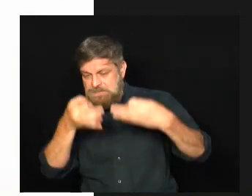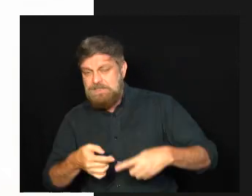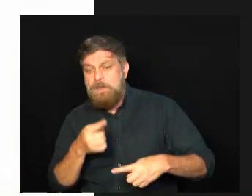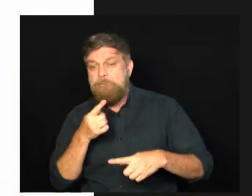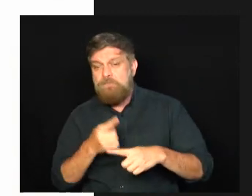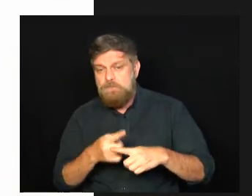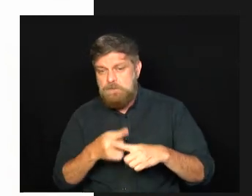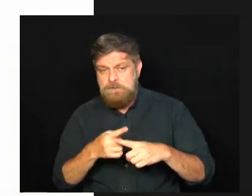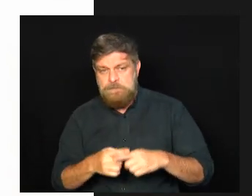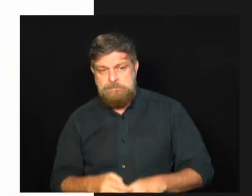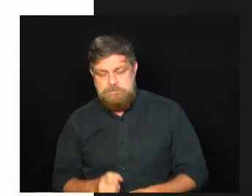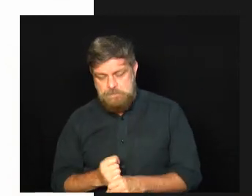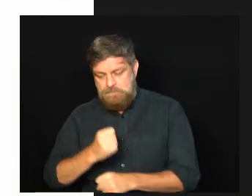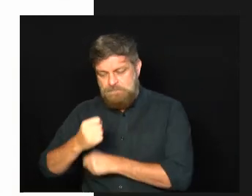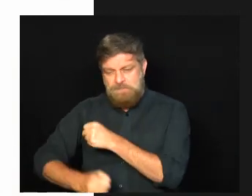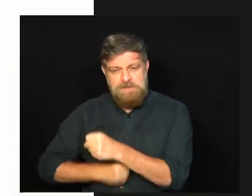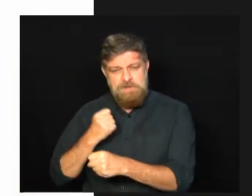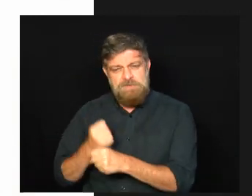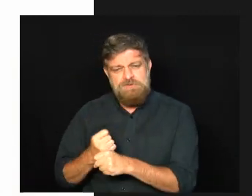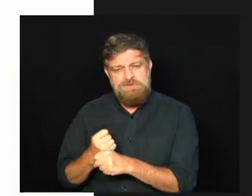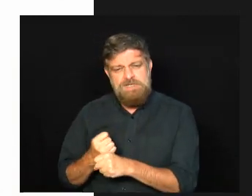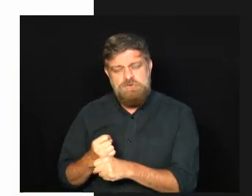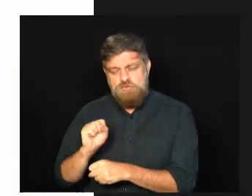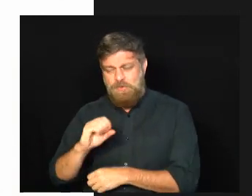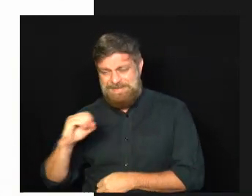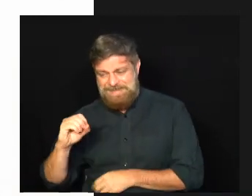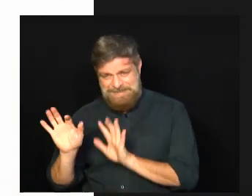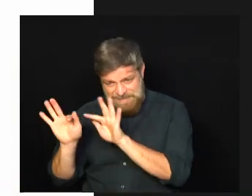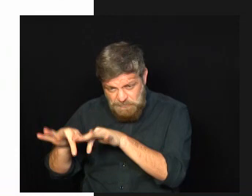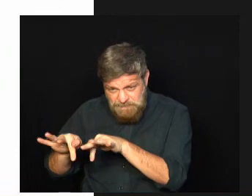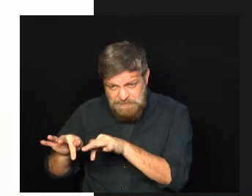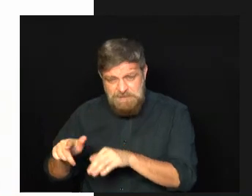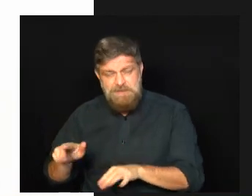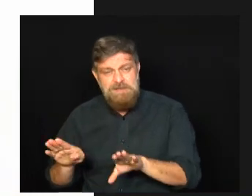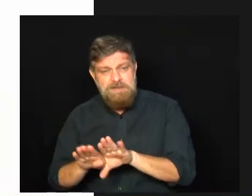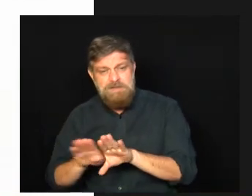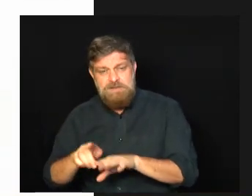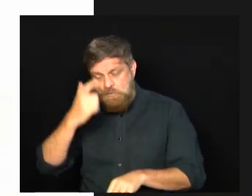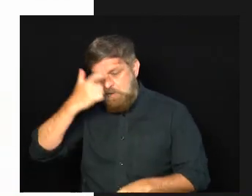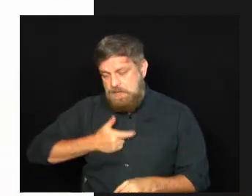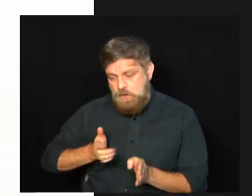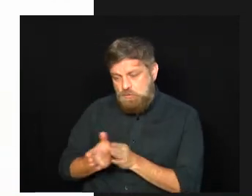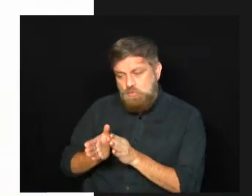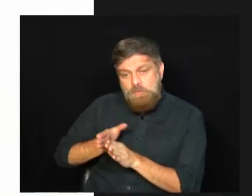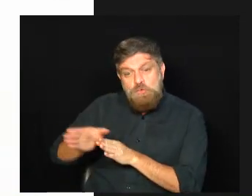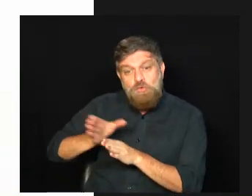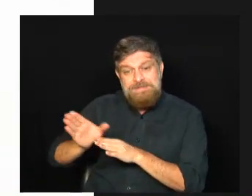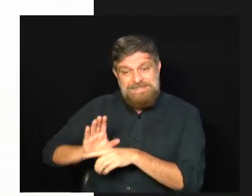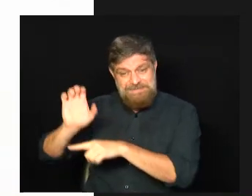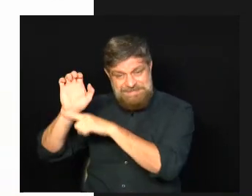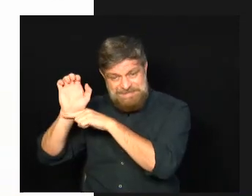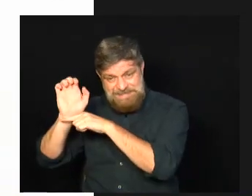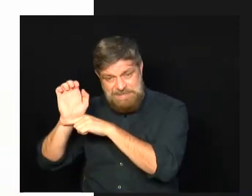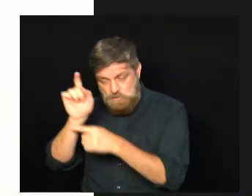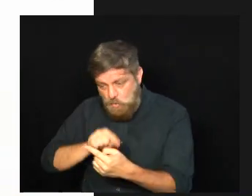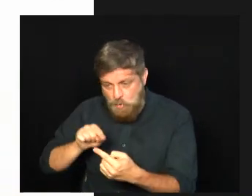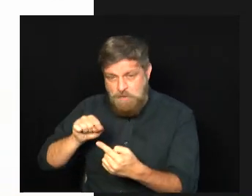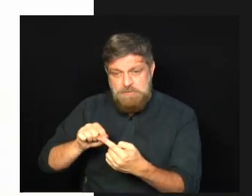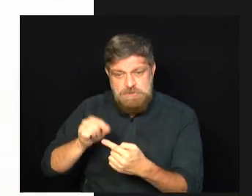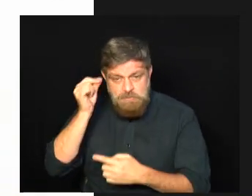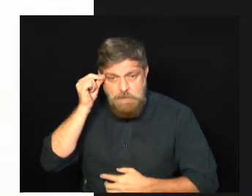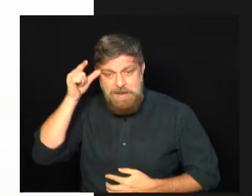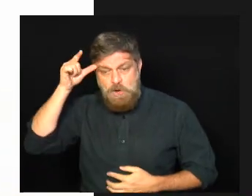inclusive, no fim dos anos 80, como conselheira do Estado para a preservação de